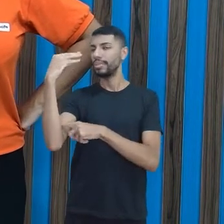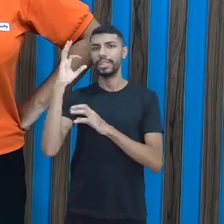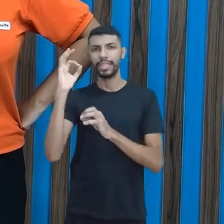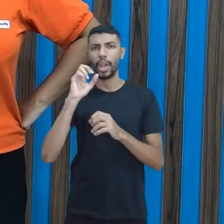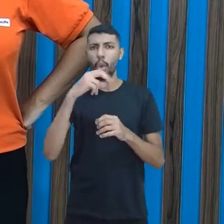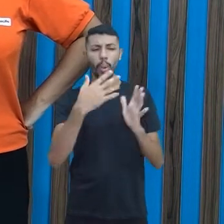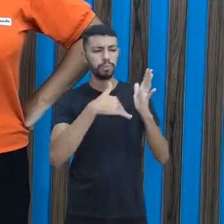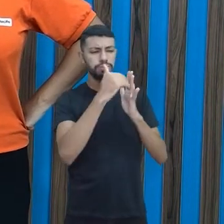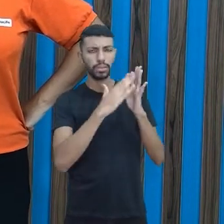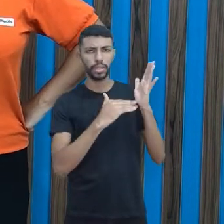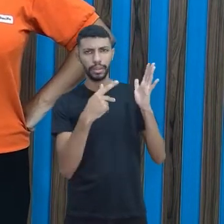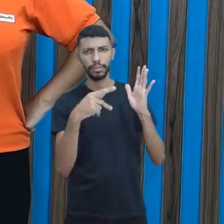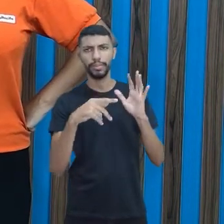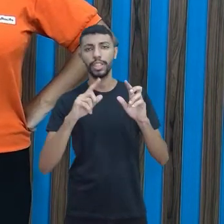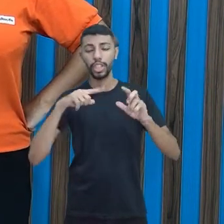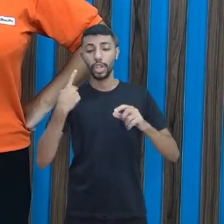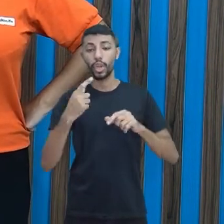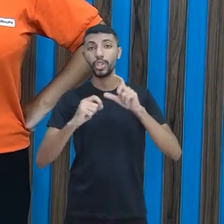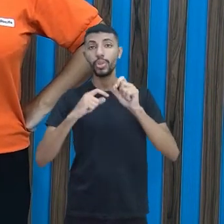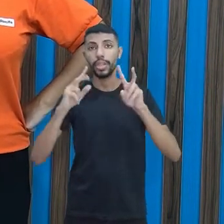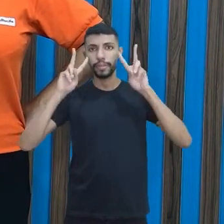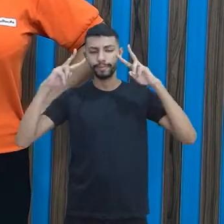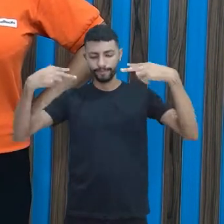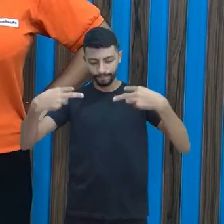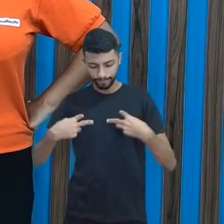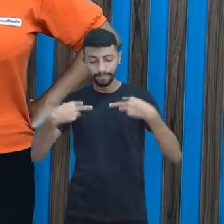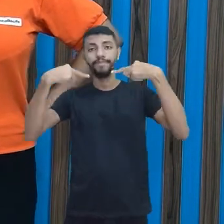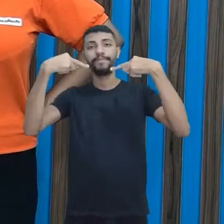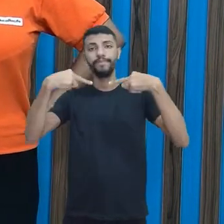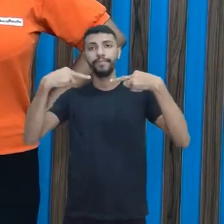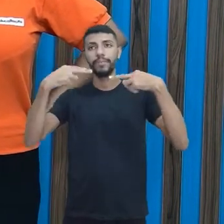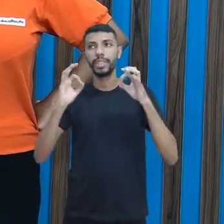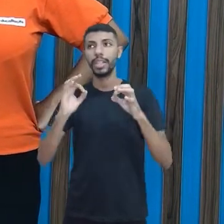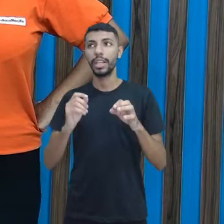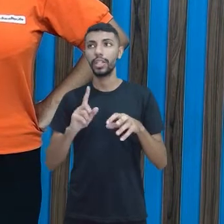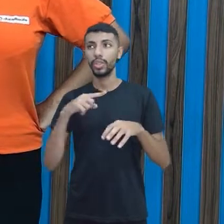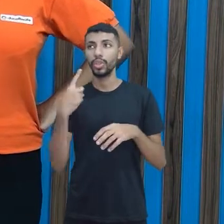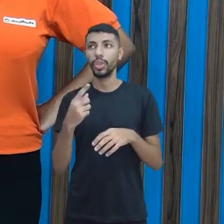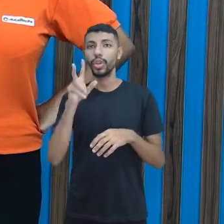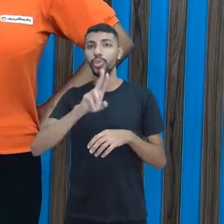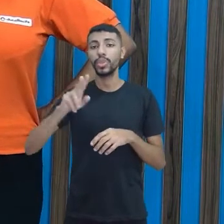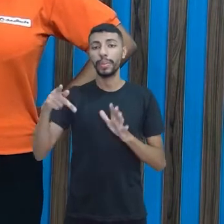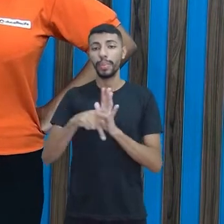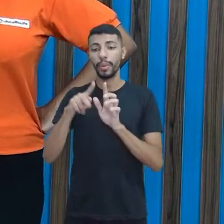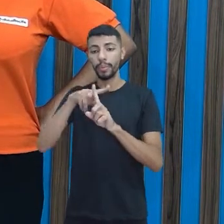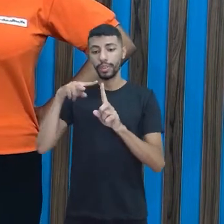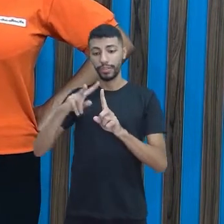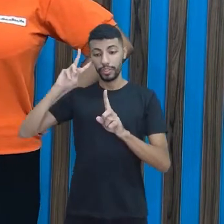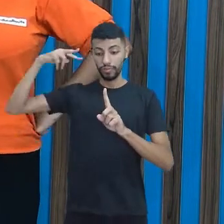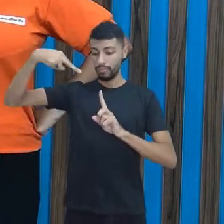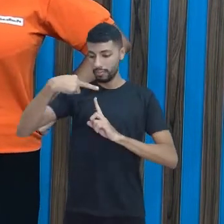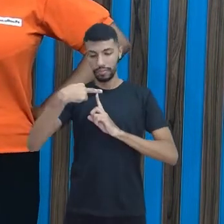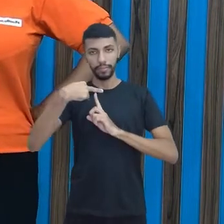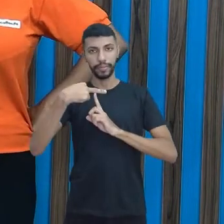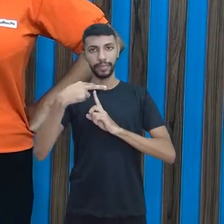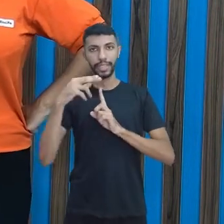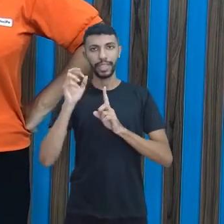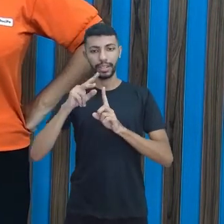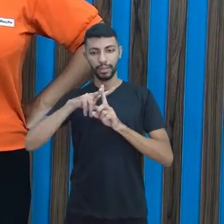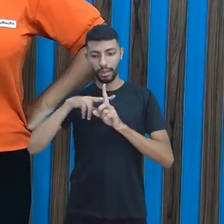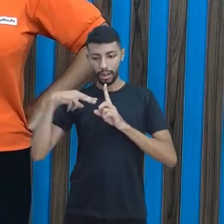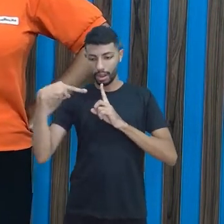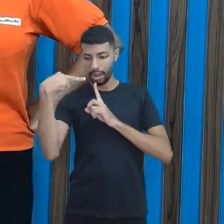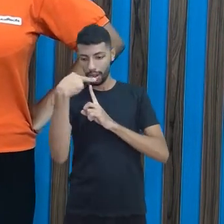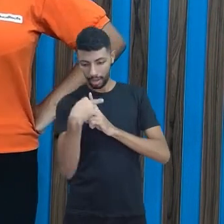obriga a se olhar. A gente bota o nosso olhar em cima de nós mesmos. E aí isso às vezes